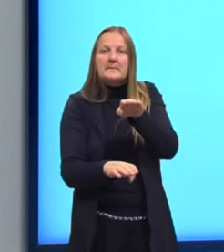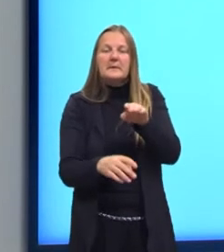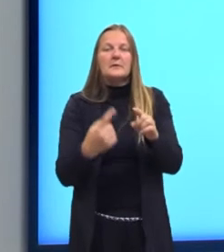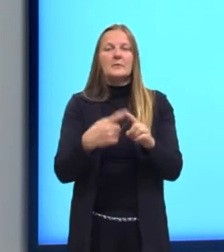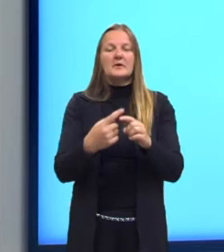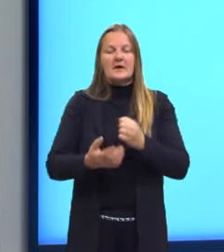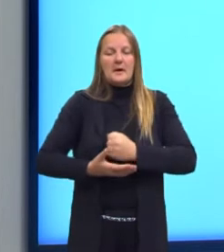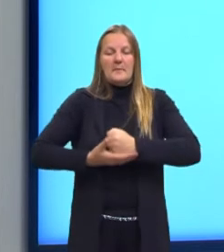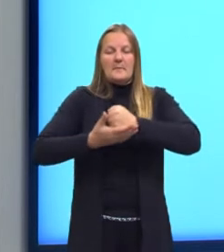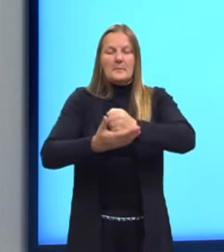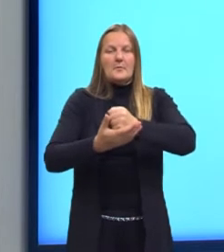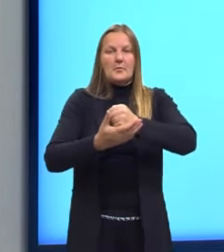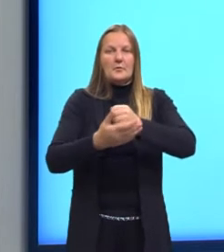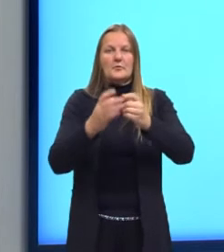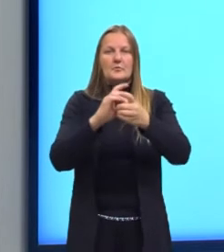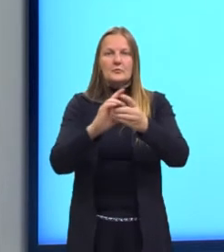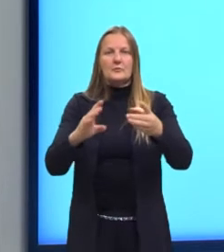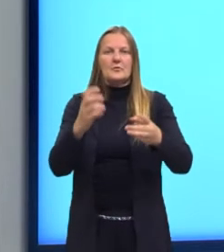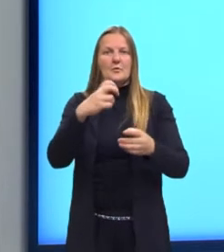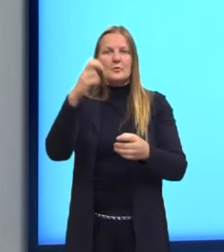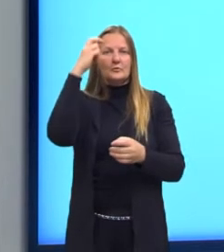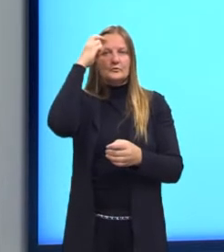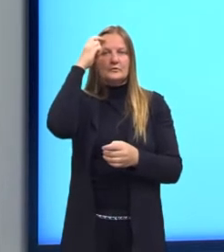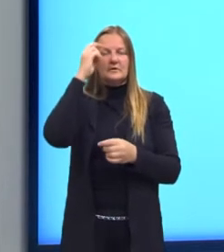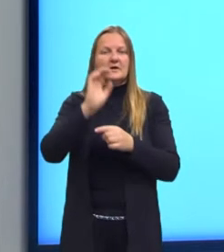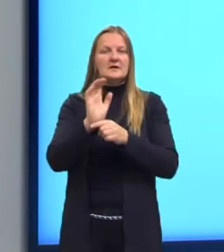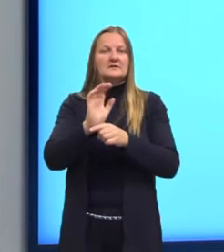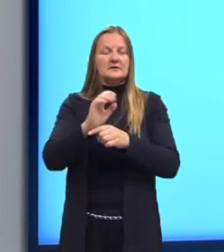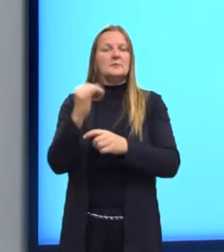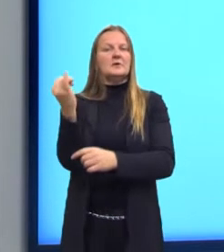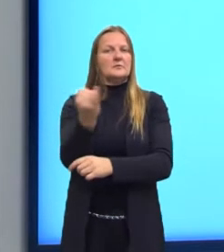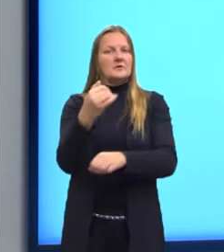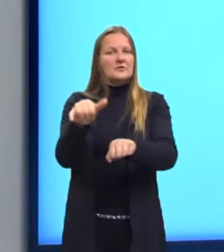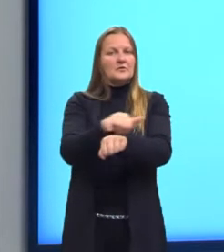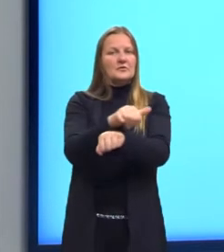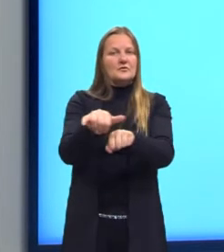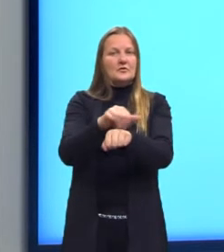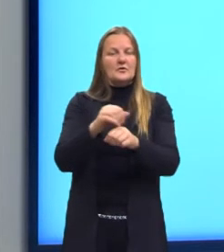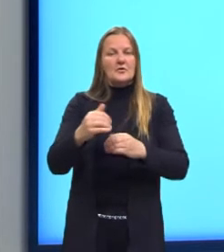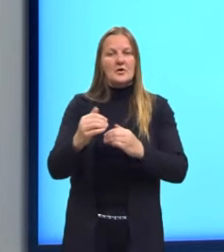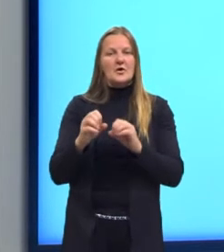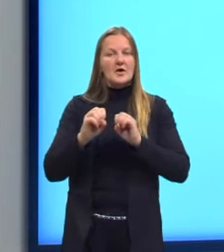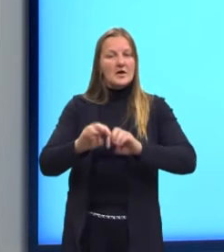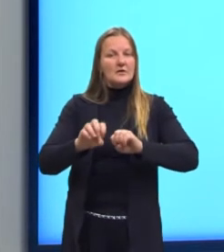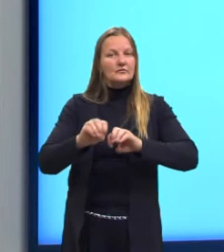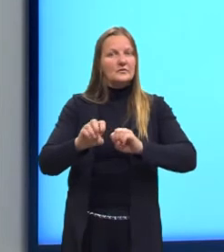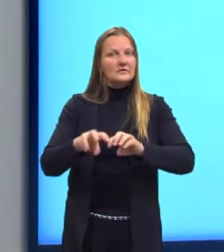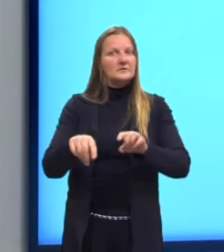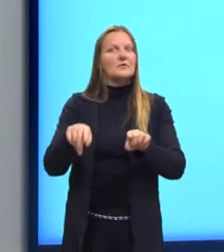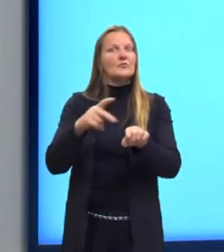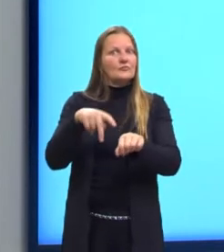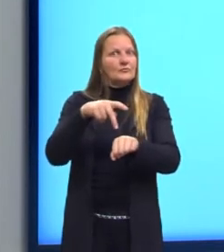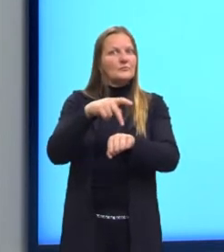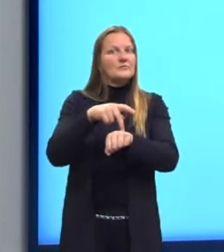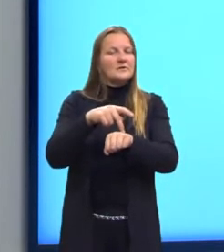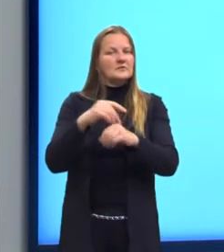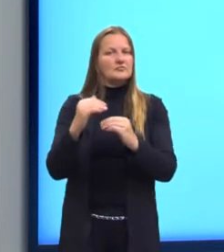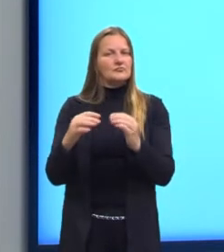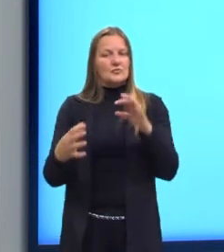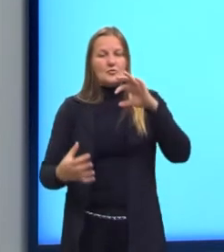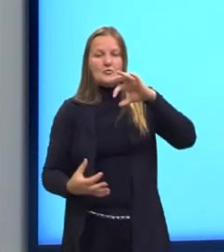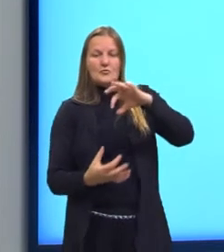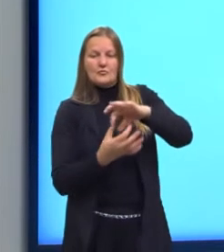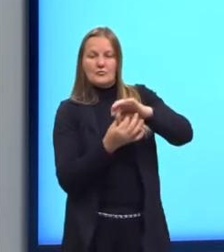democratização da cultura e o cinema pode ser uma importante ferramenta no avanço Educacional do país então vou falar de avanço Educacional do país